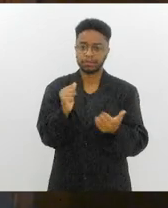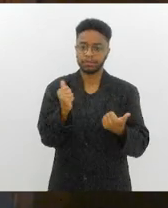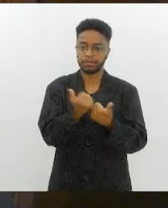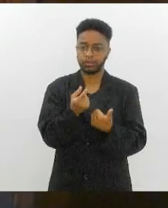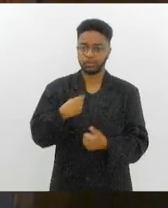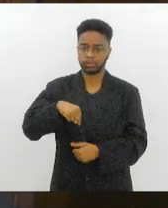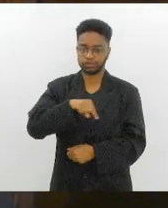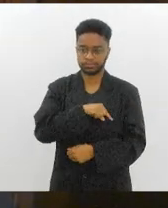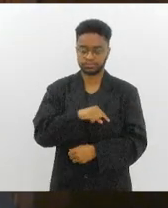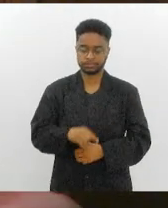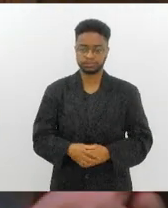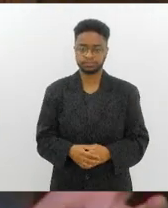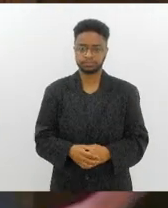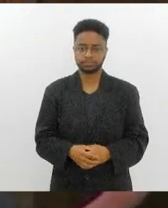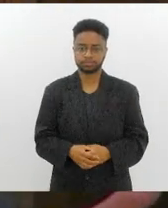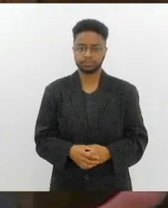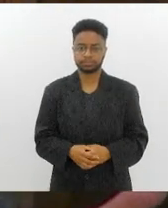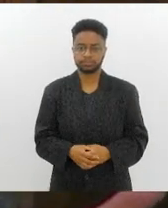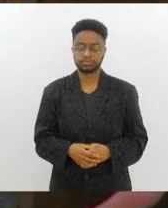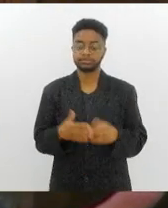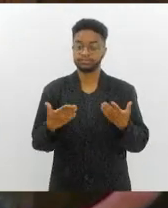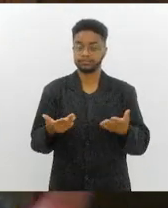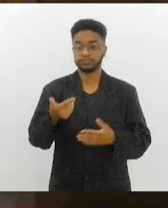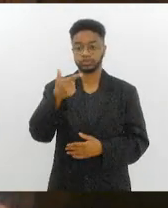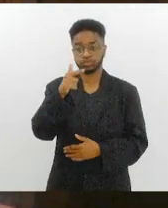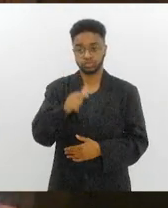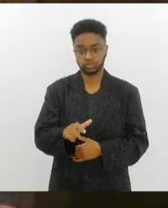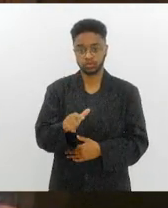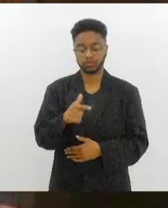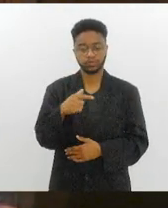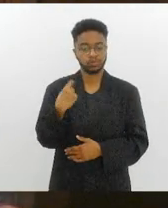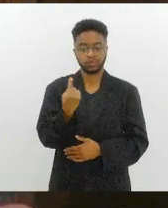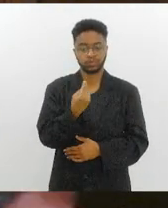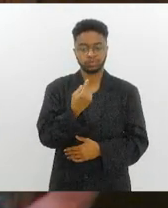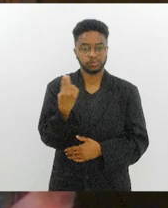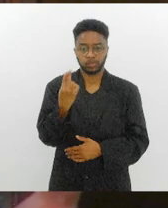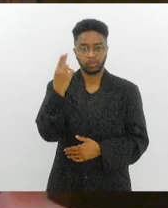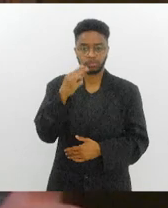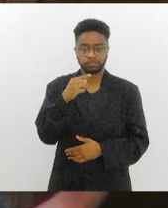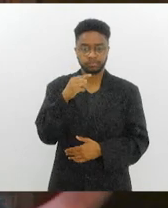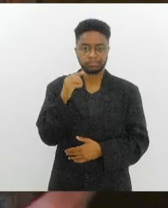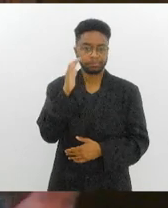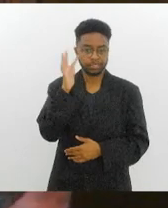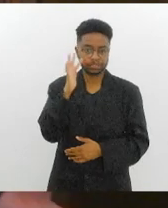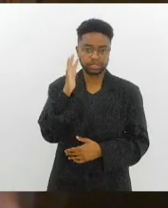Então, mais uma vez, é inimaginável que